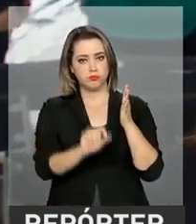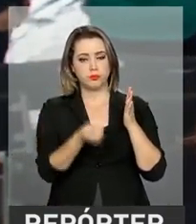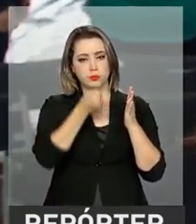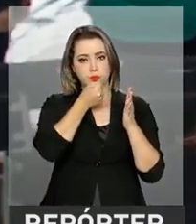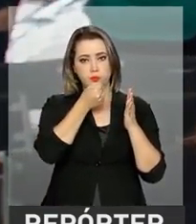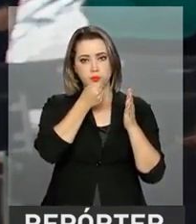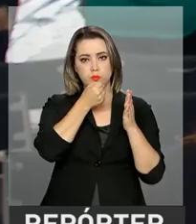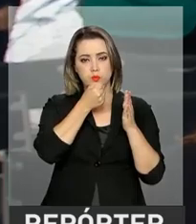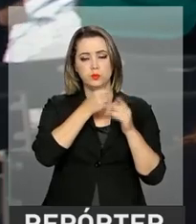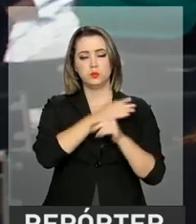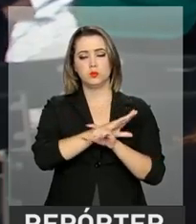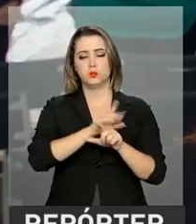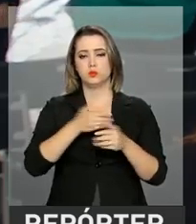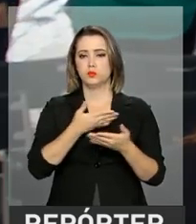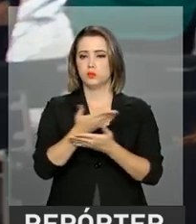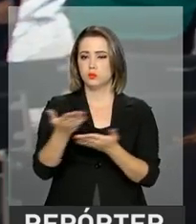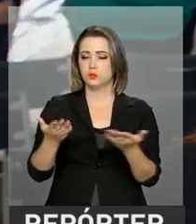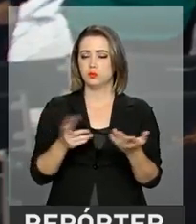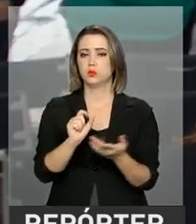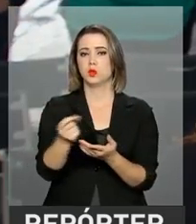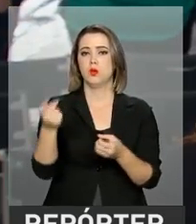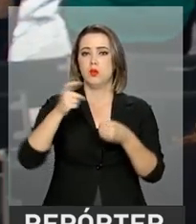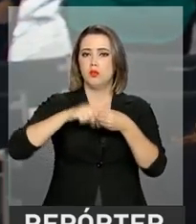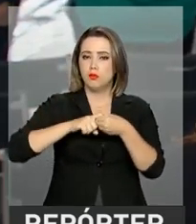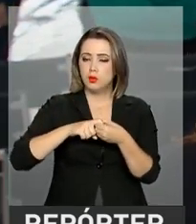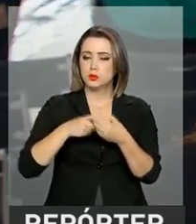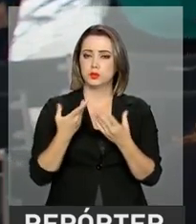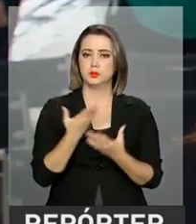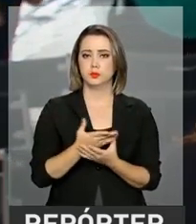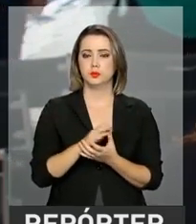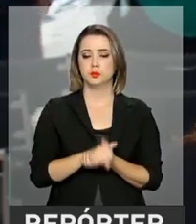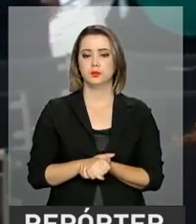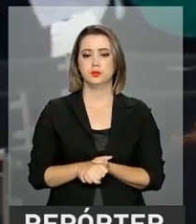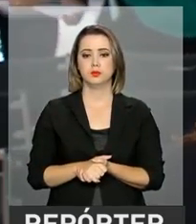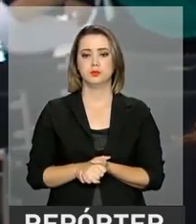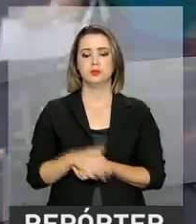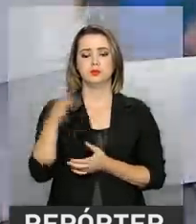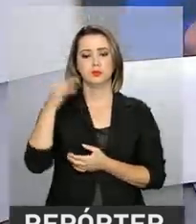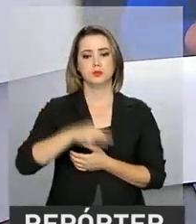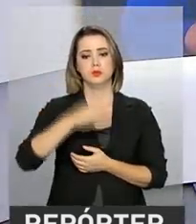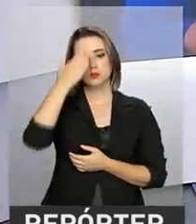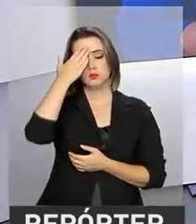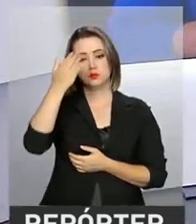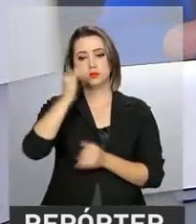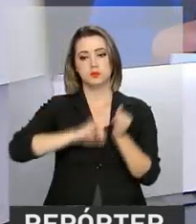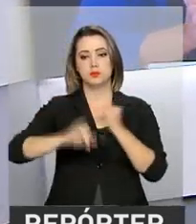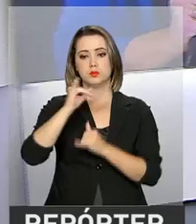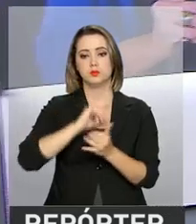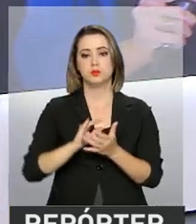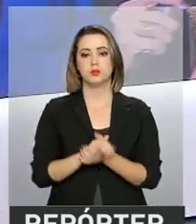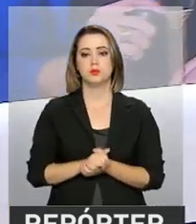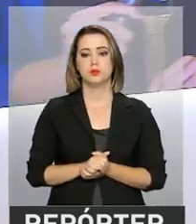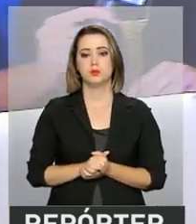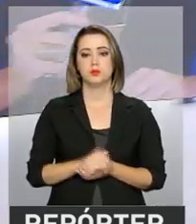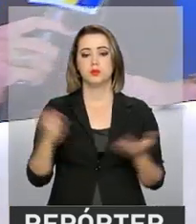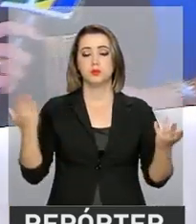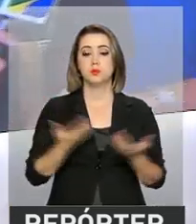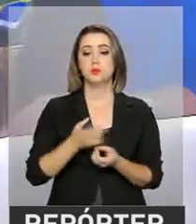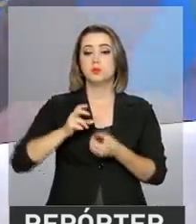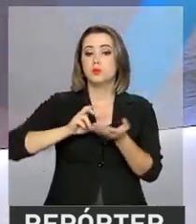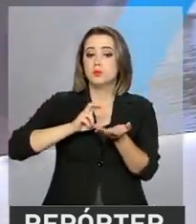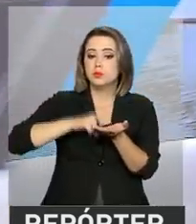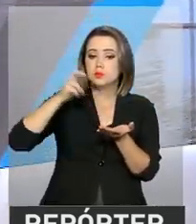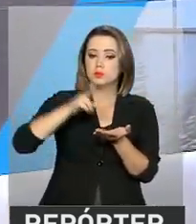uma coletiva à imprensa. Voltamos com você aos estúdios. Tá certo, Beatriz, obrigado pelas informações. E hoje pela manhã,